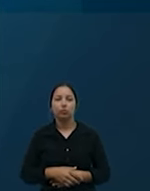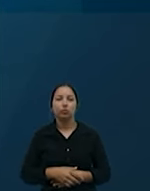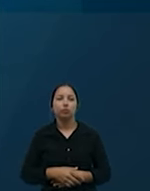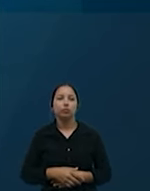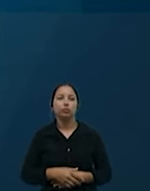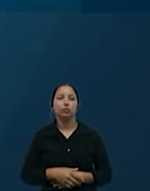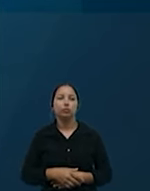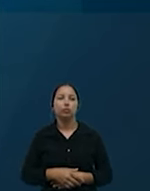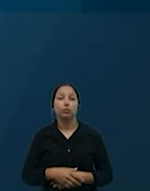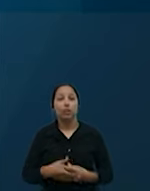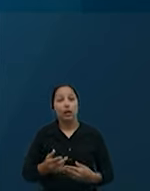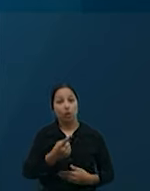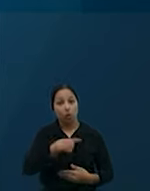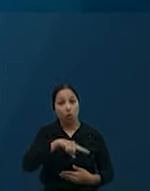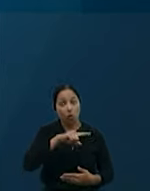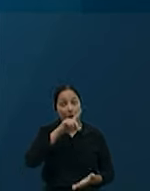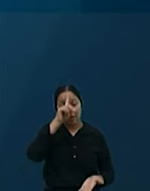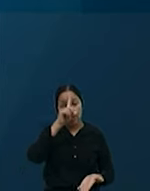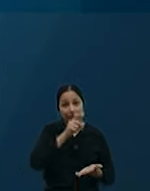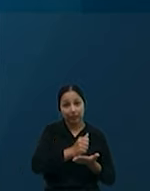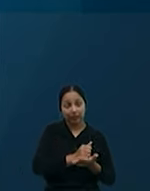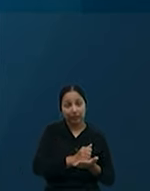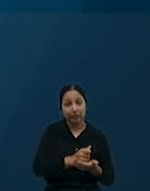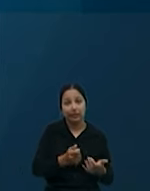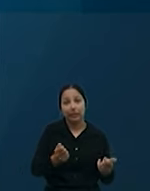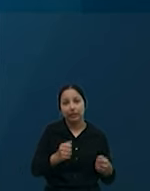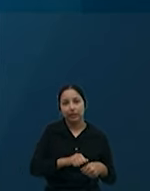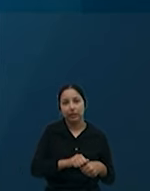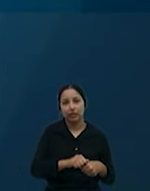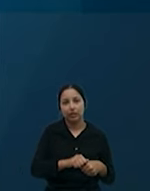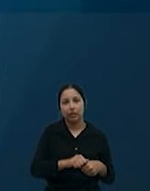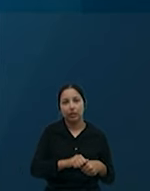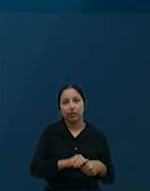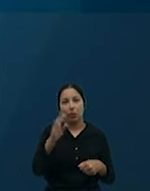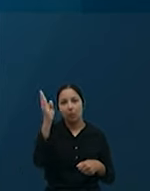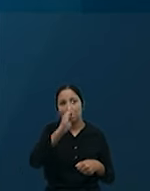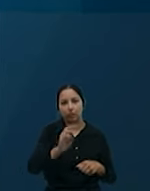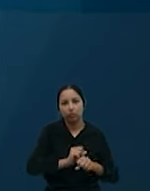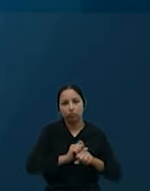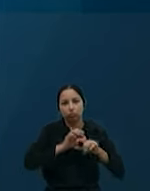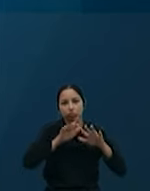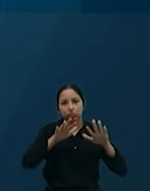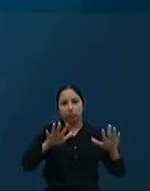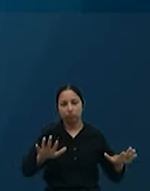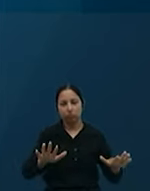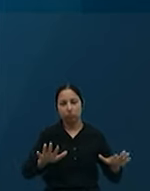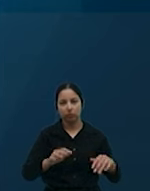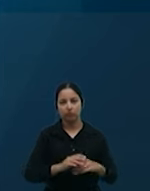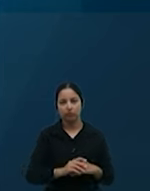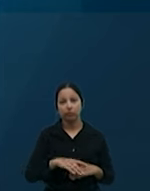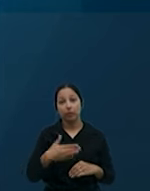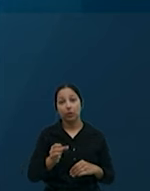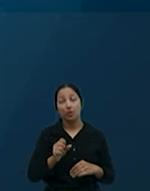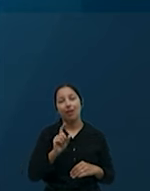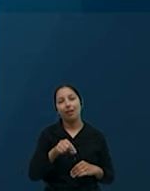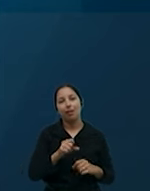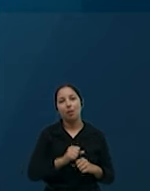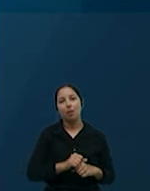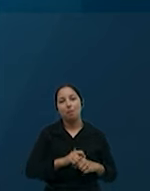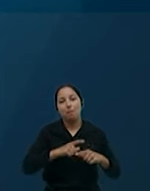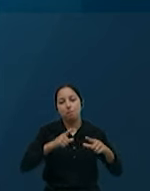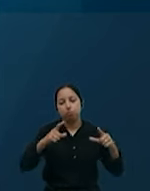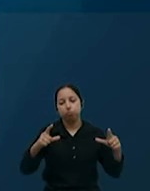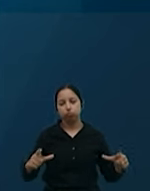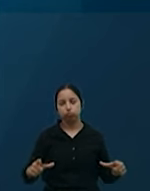por nós proferida possa ter alcance nacional, portanto, ampliando o raio de